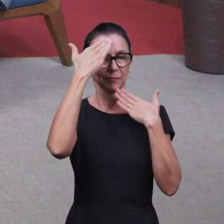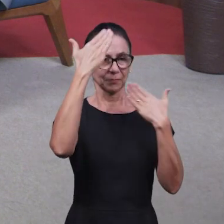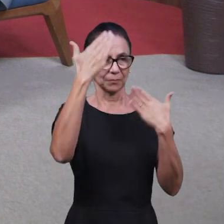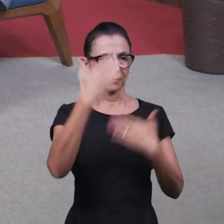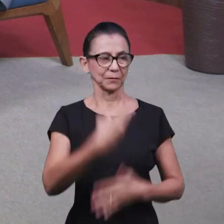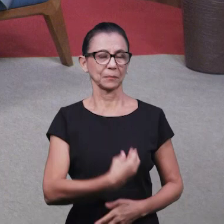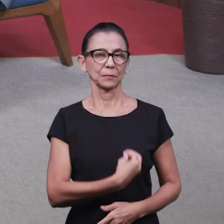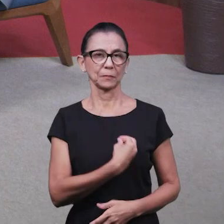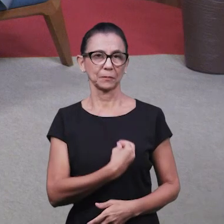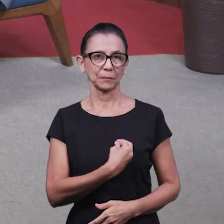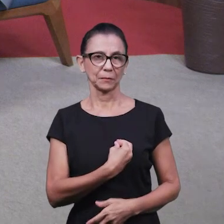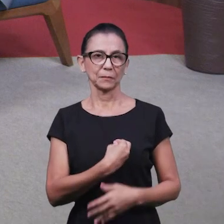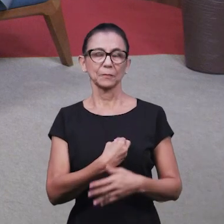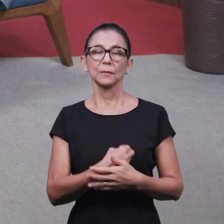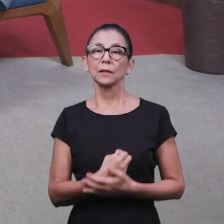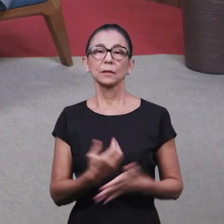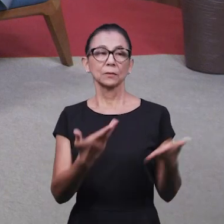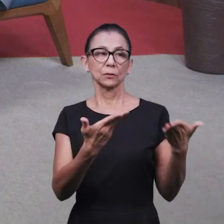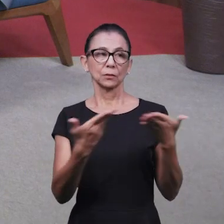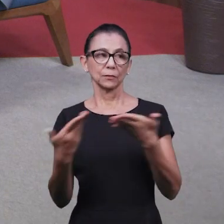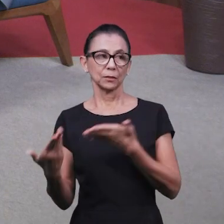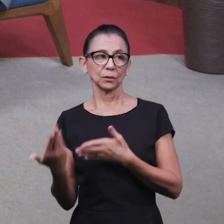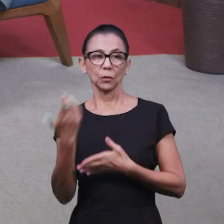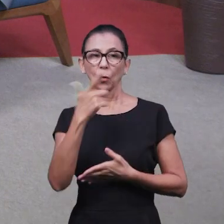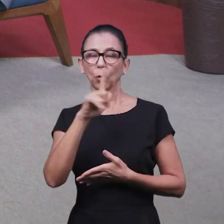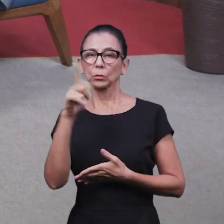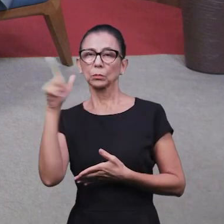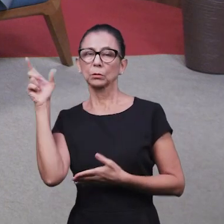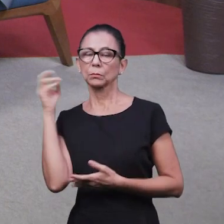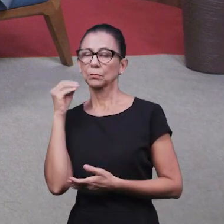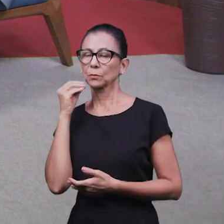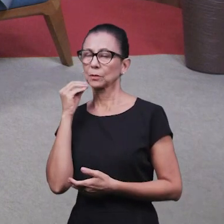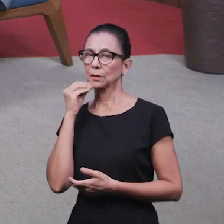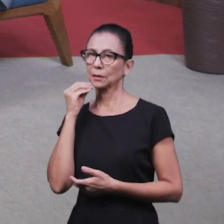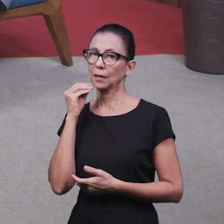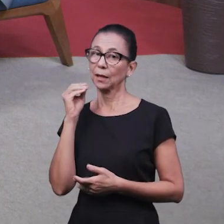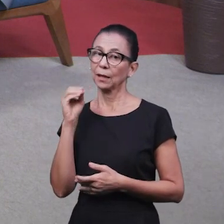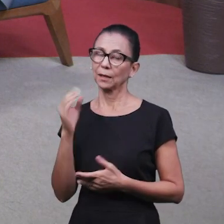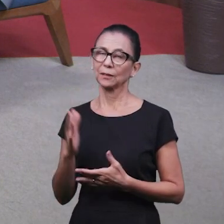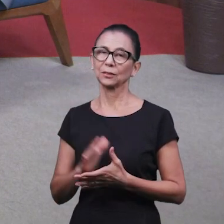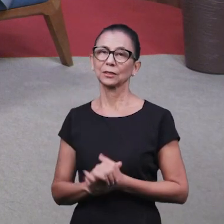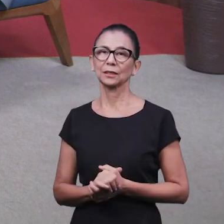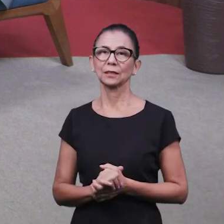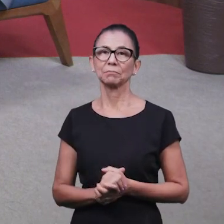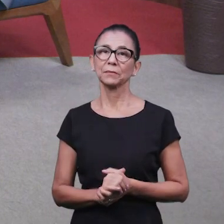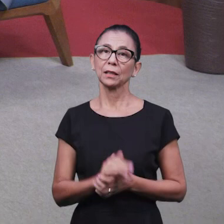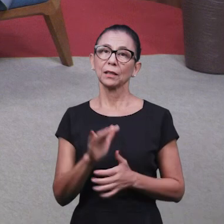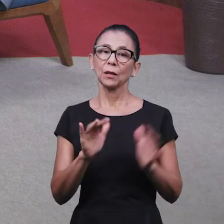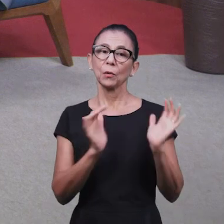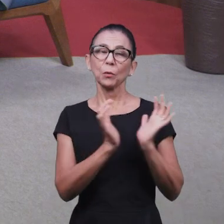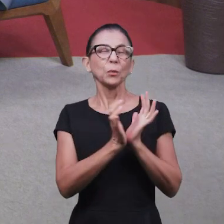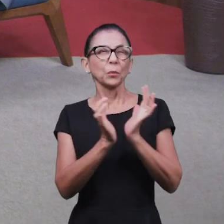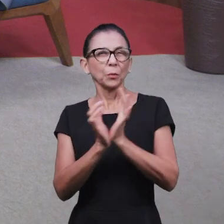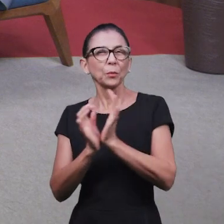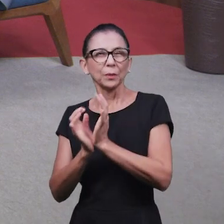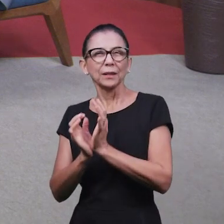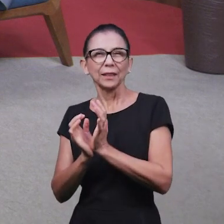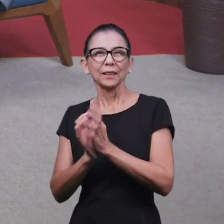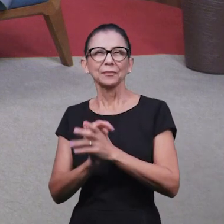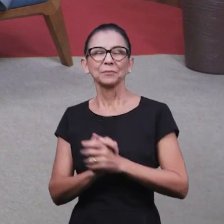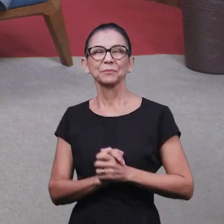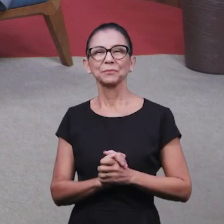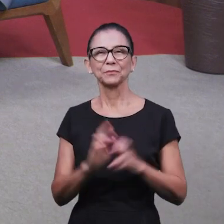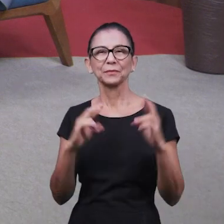sua participação. Fica já o convite para estarmos em outras oportunidades, né? Quem sabe agregar aqui o grupo para podermos falar sobre